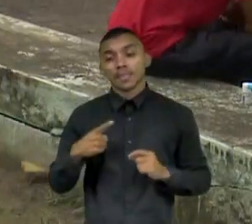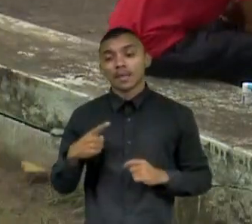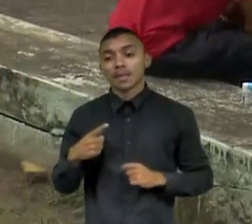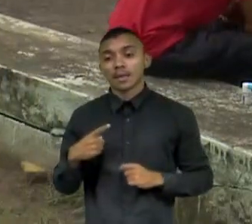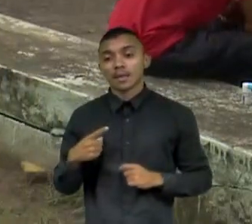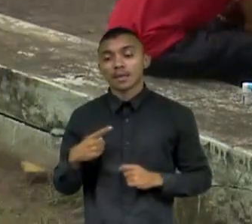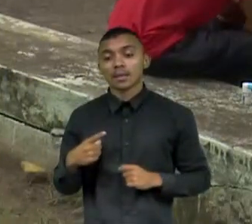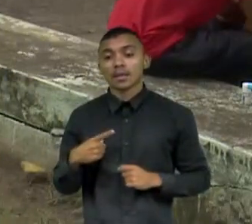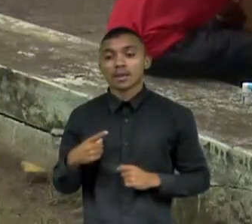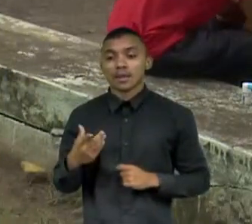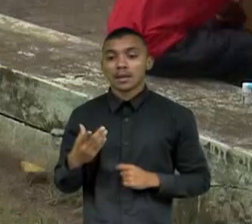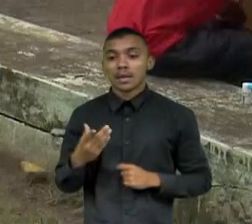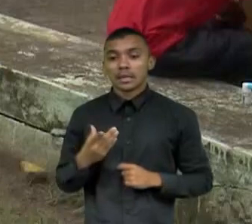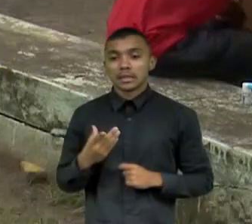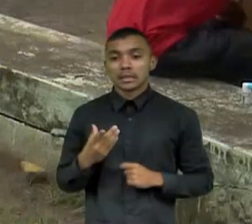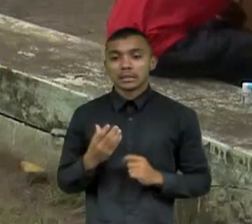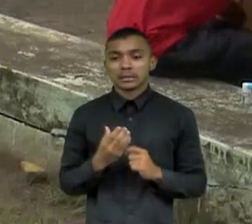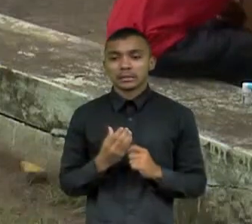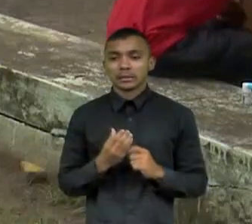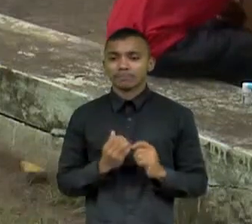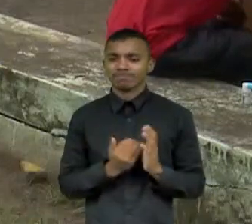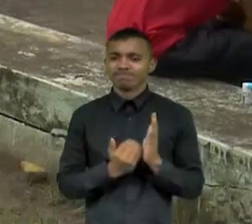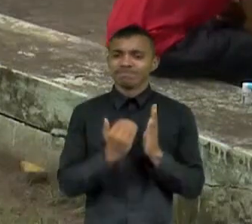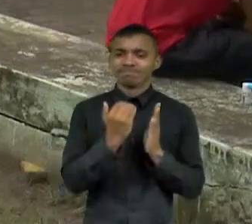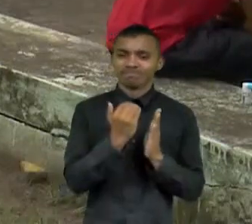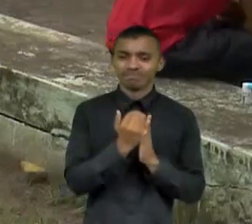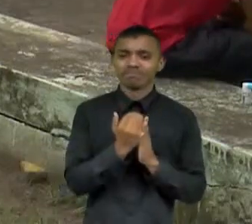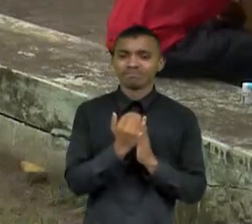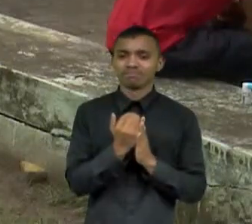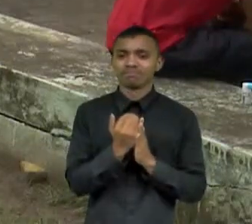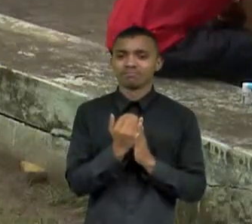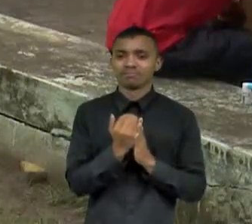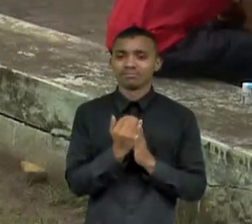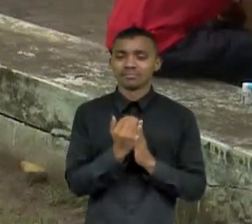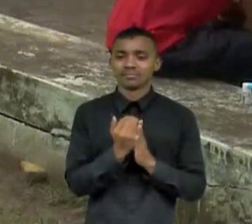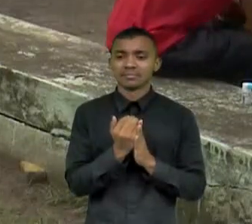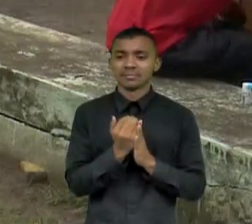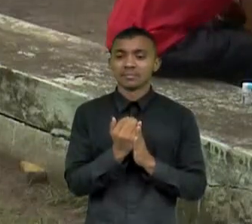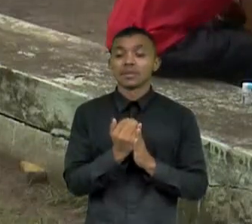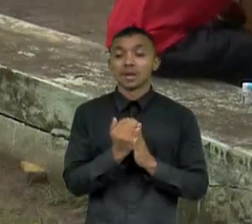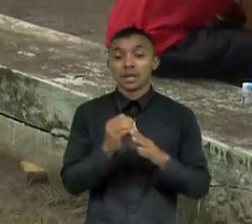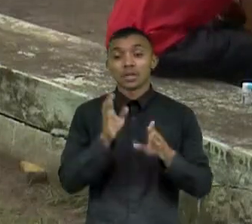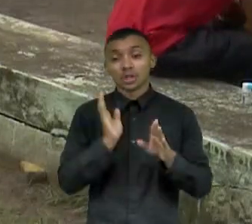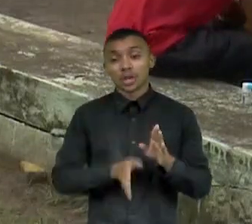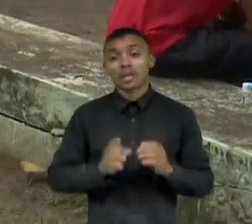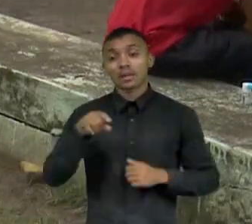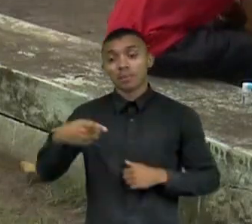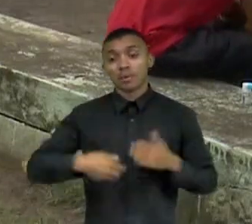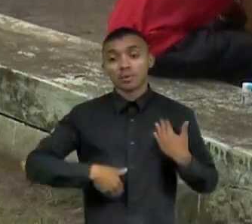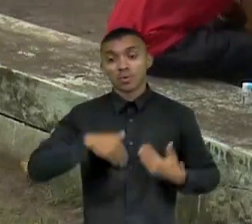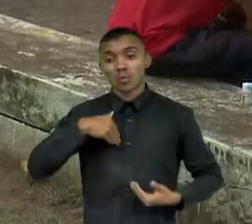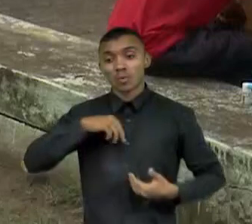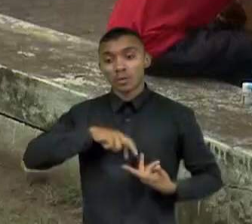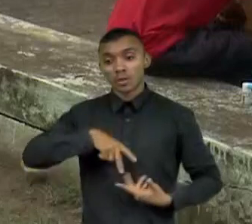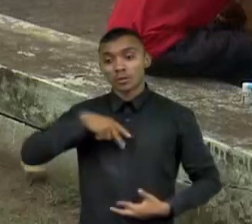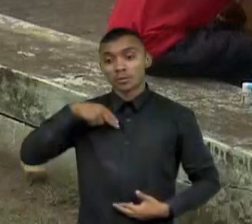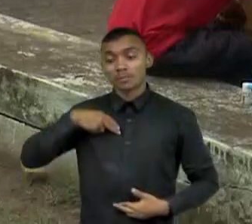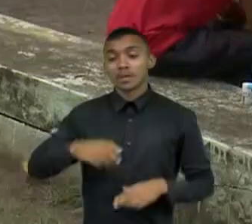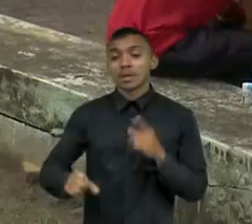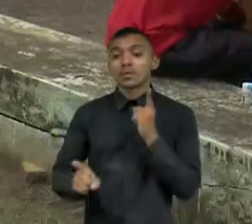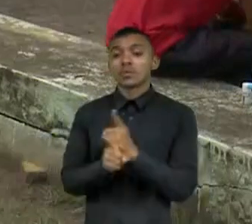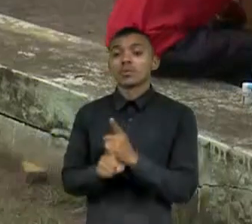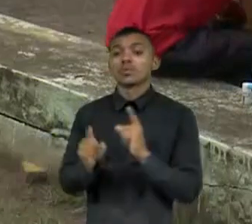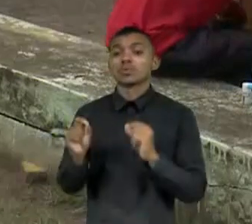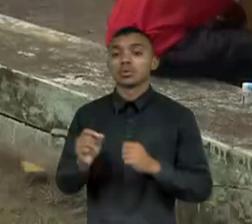um elevado teste do suor. Posteriormente, ele fez o teste genético e foi detectada